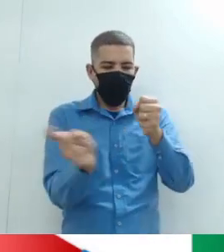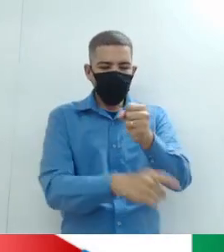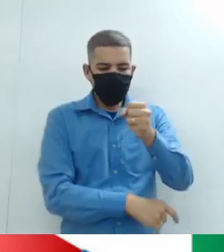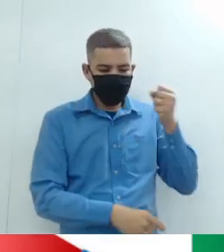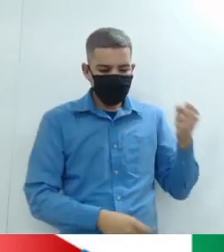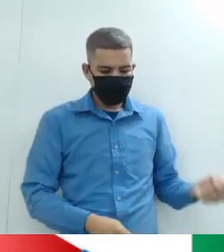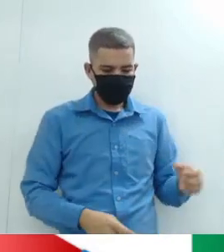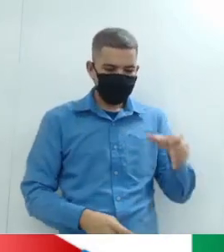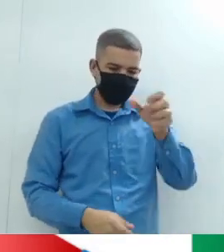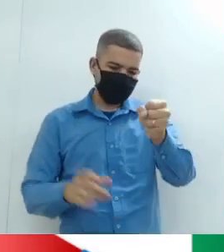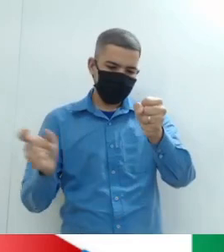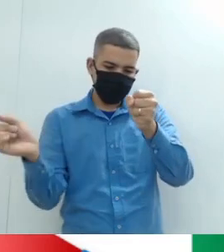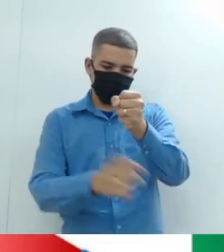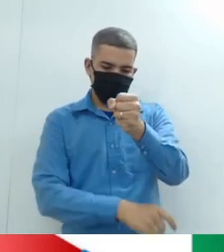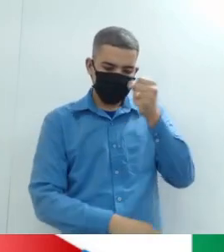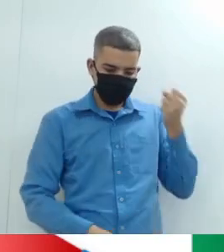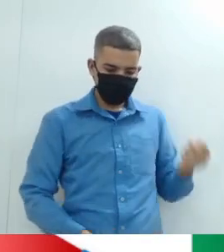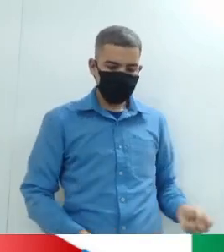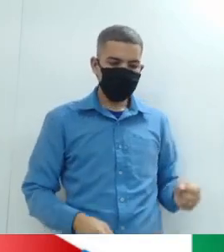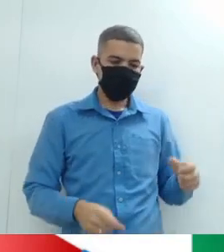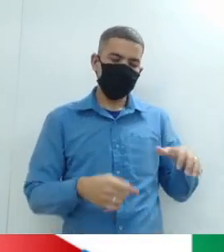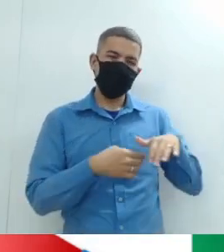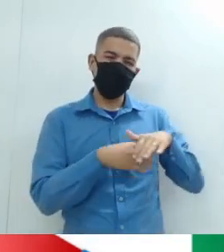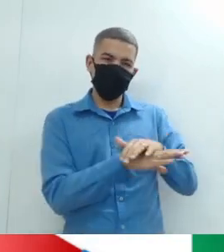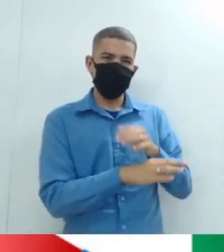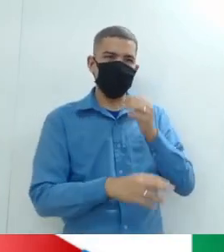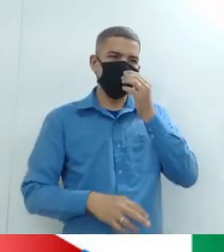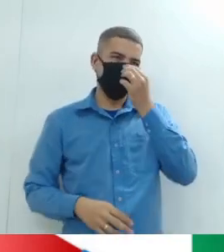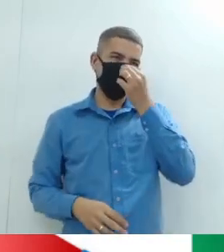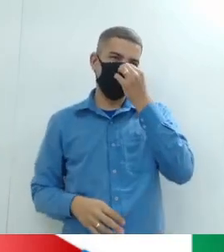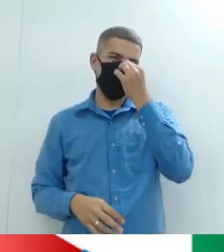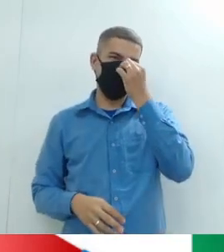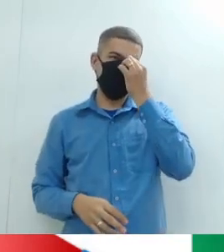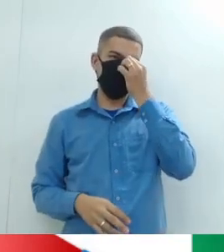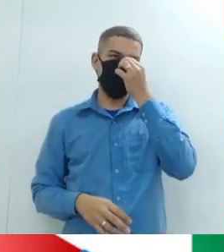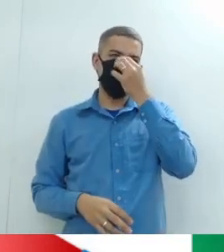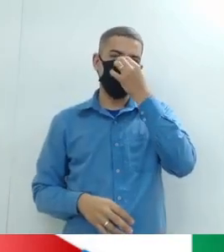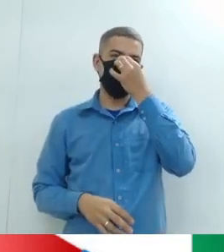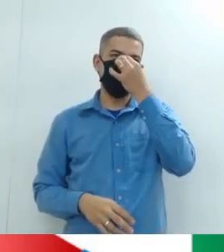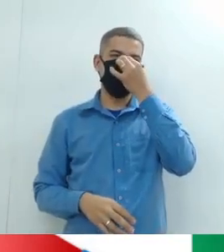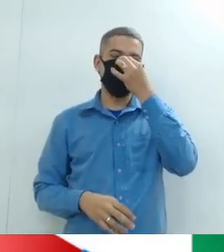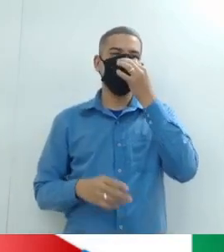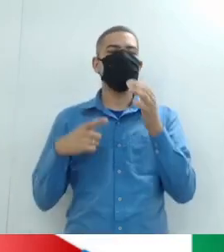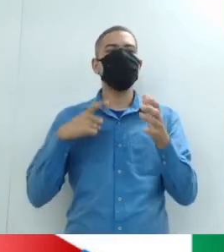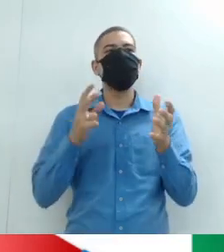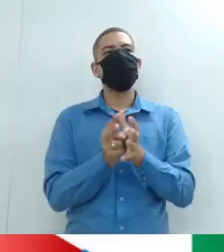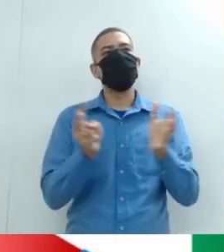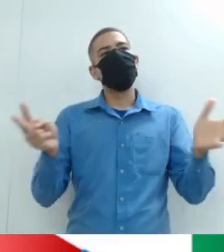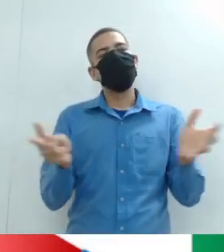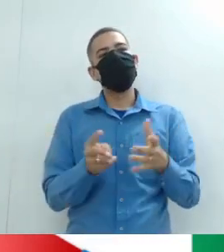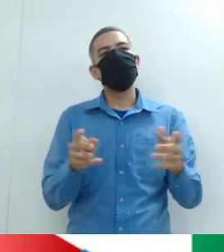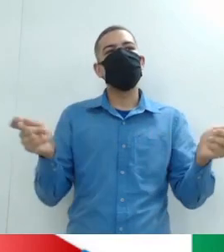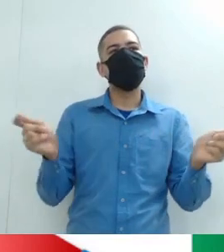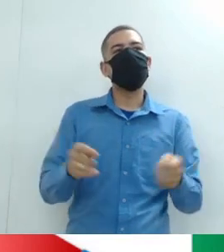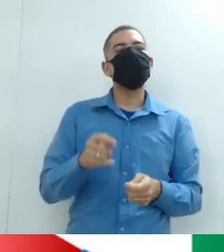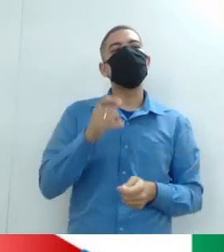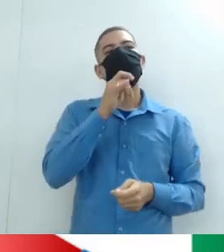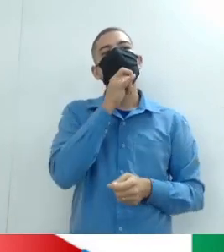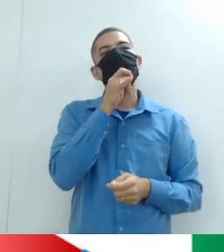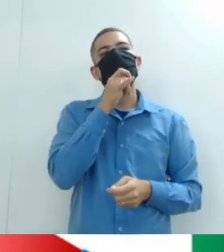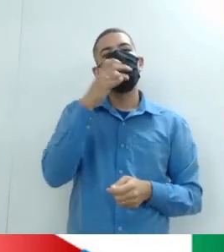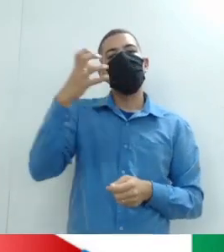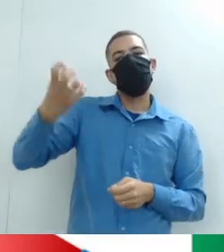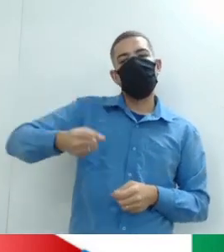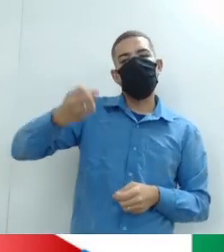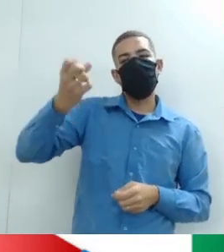cultivado durante o inverno. Então nós temos aí volume e capacidade. Volume e capacidade para colher o leite do